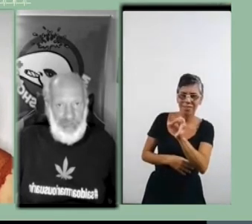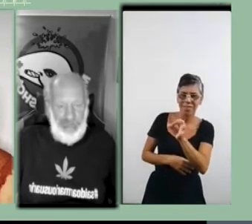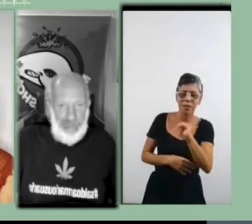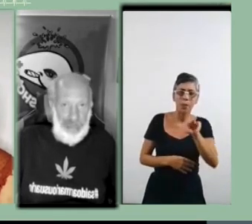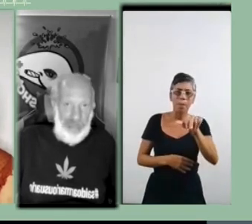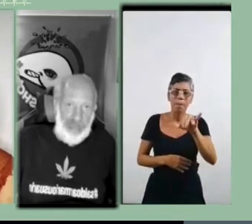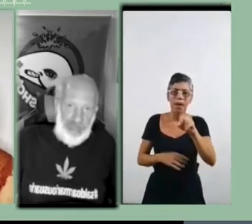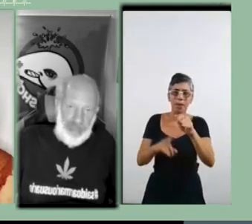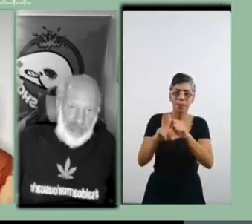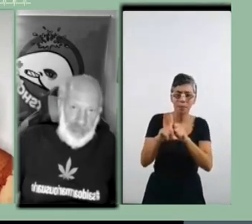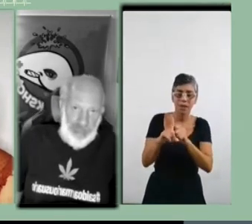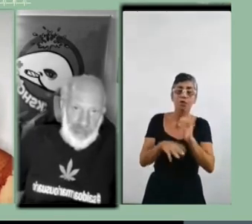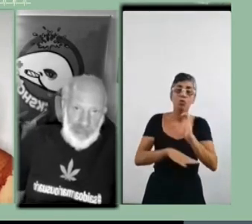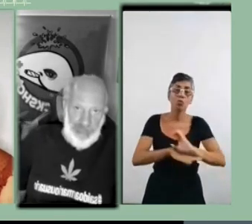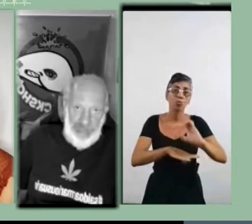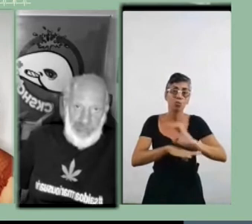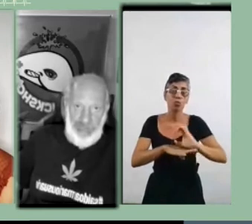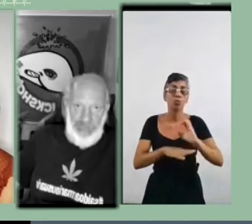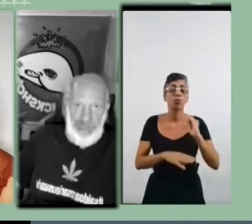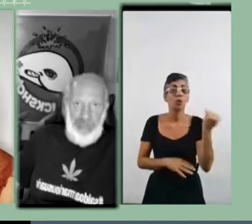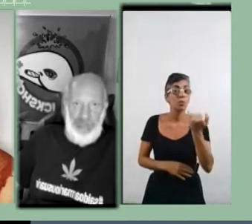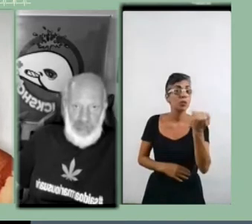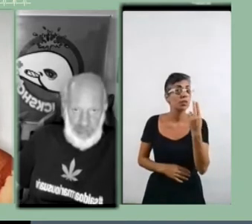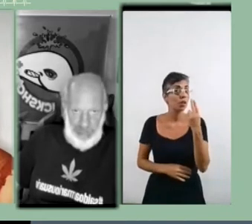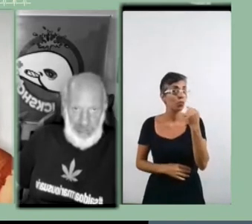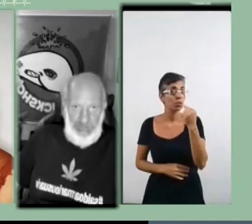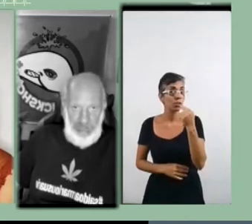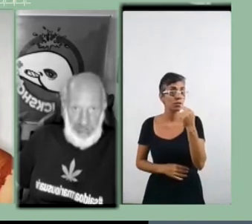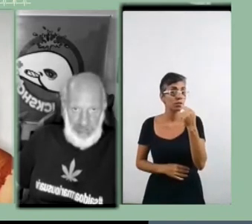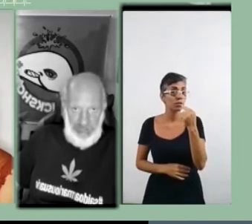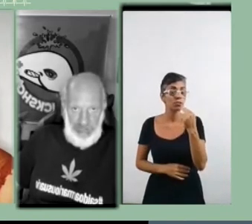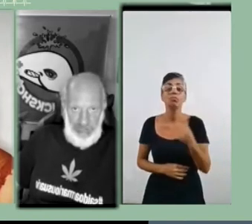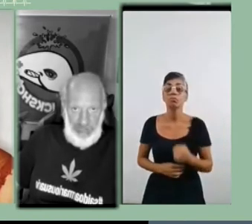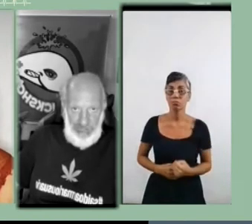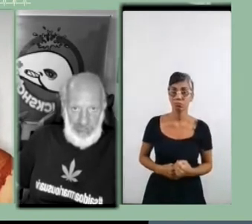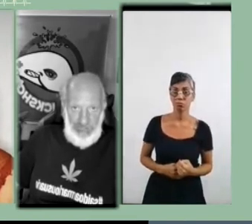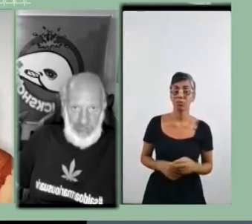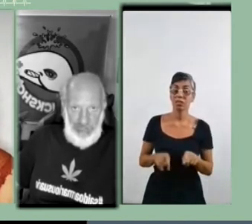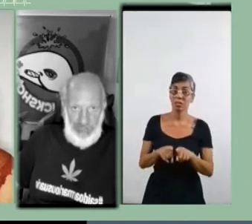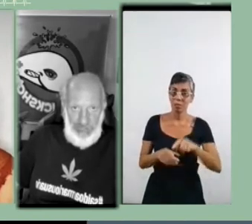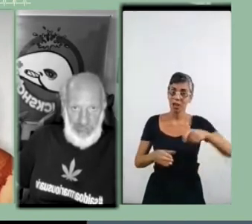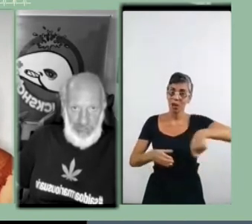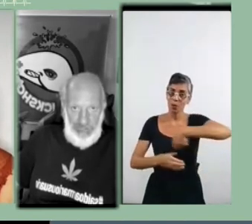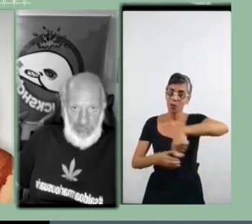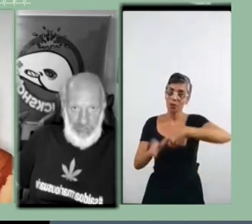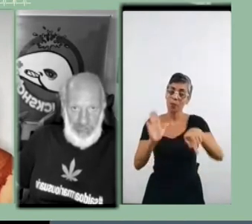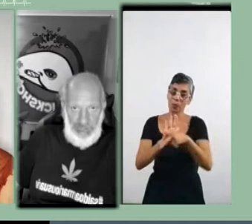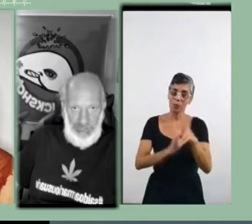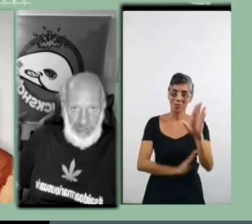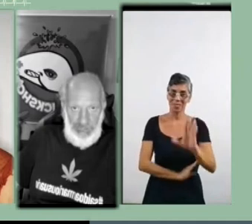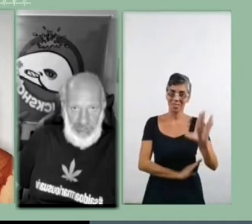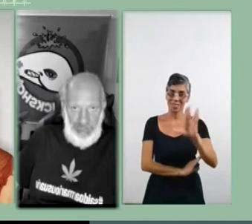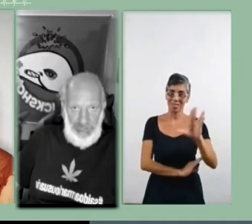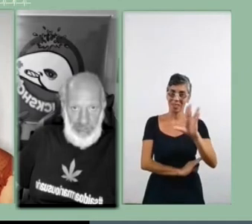deve sair o nosso curso sobre a importância sobre a nutrição e a parte da culinária canábica. Então, tudo isso vai